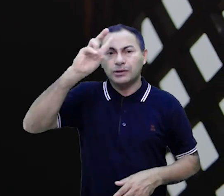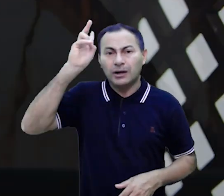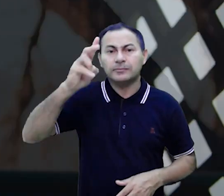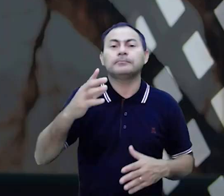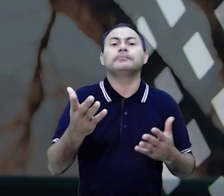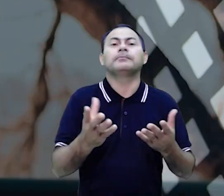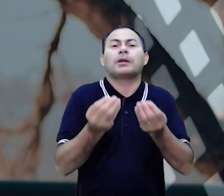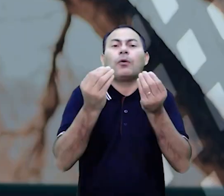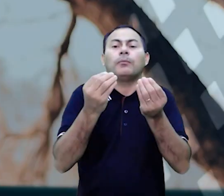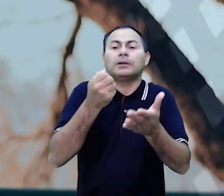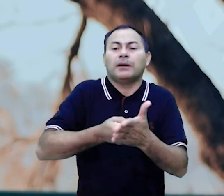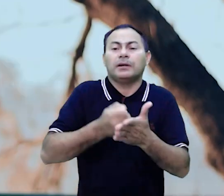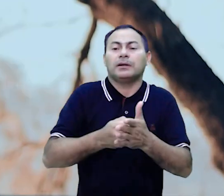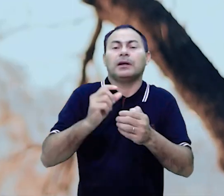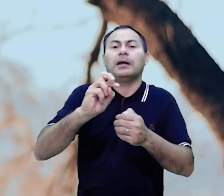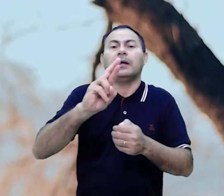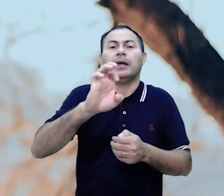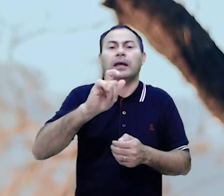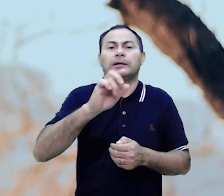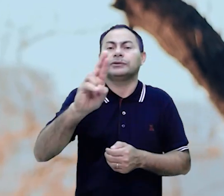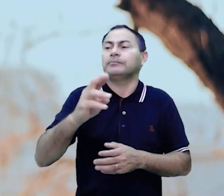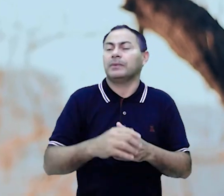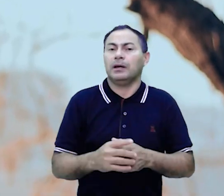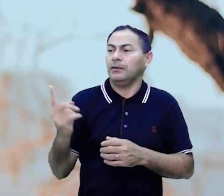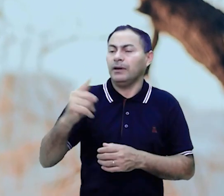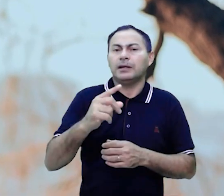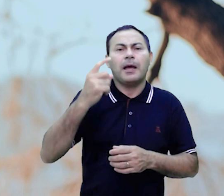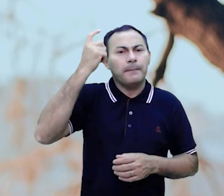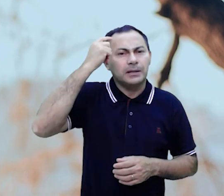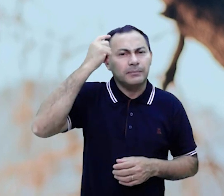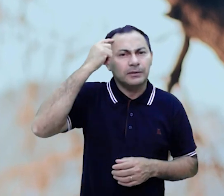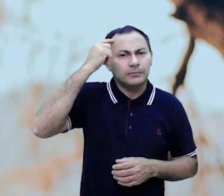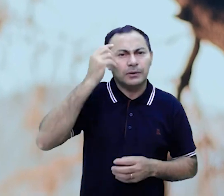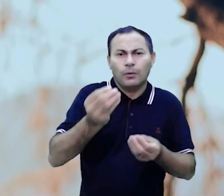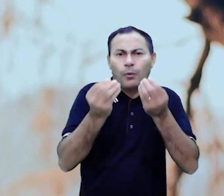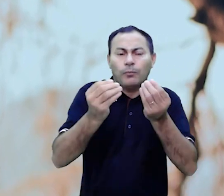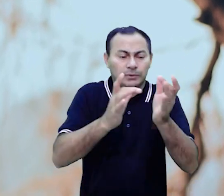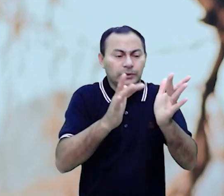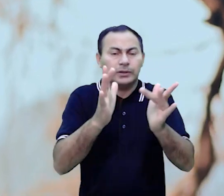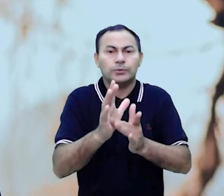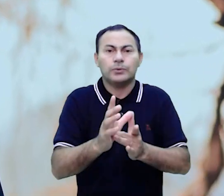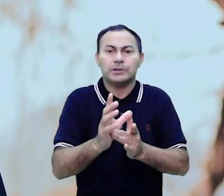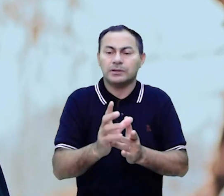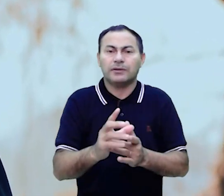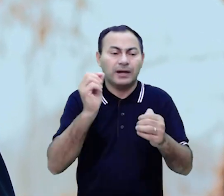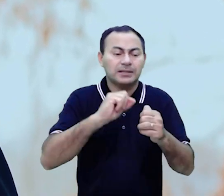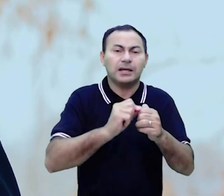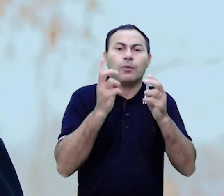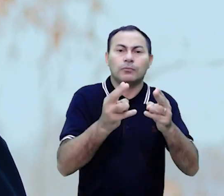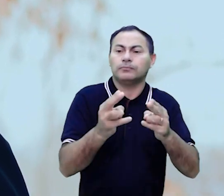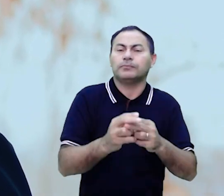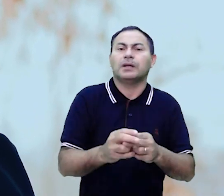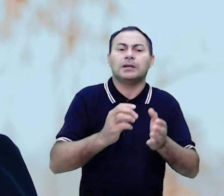gostando daquela história? Como é que ele deveria reagir, hein? Foi então que lhe veio esse pensamento. Como Jesus